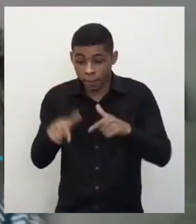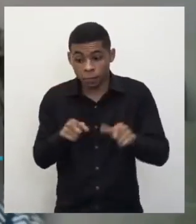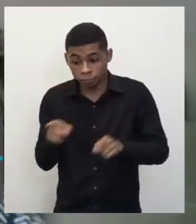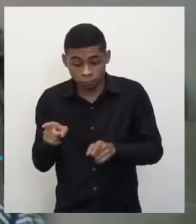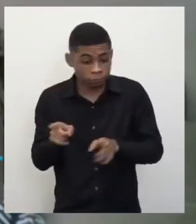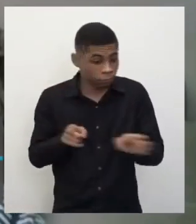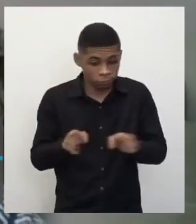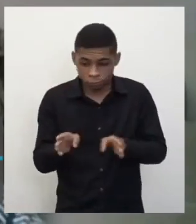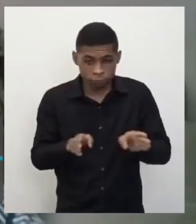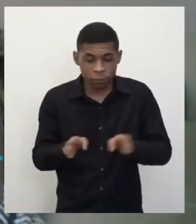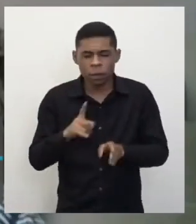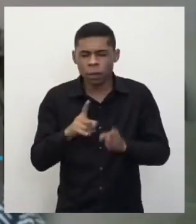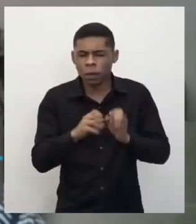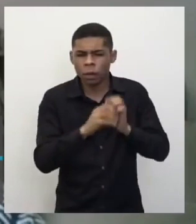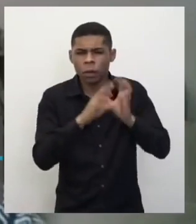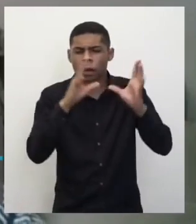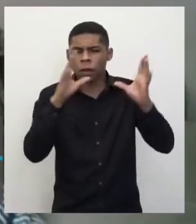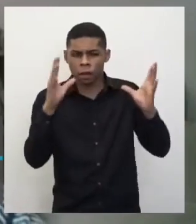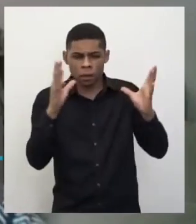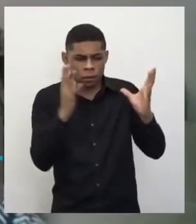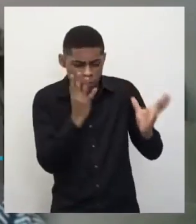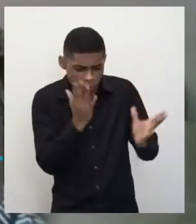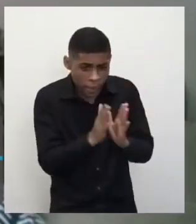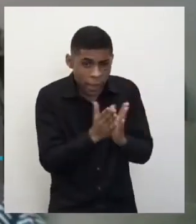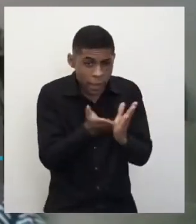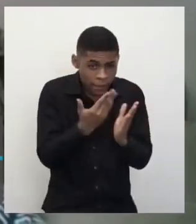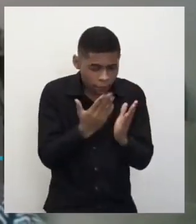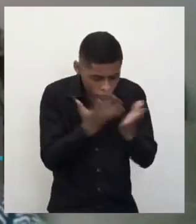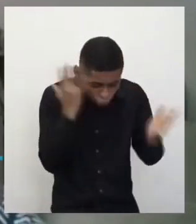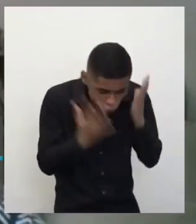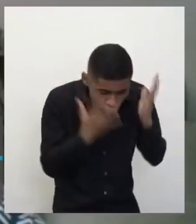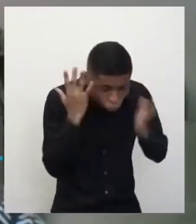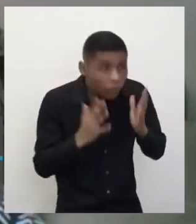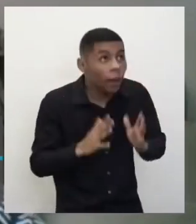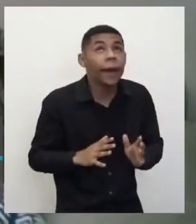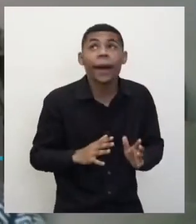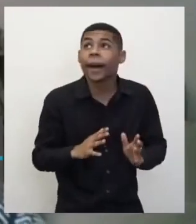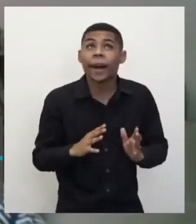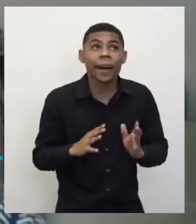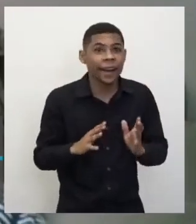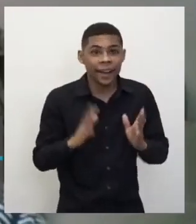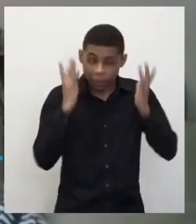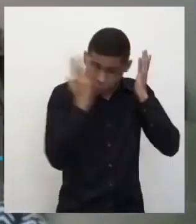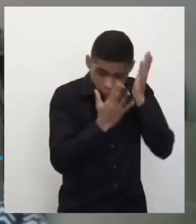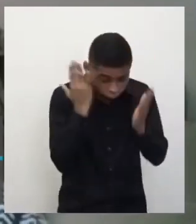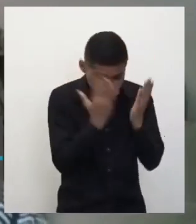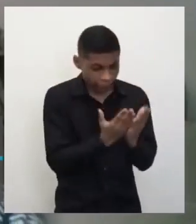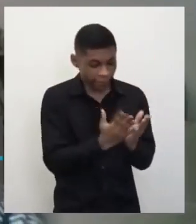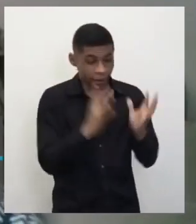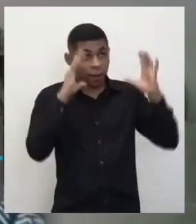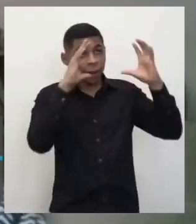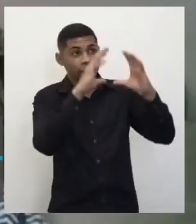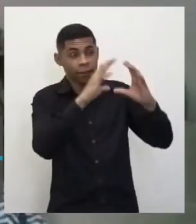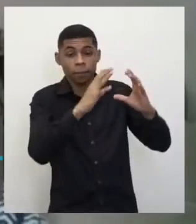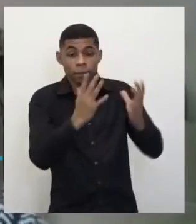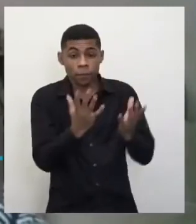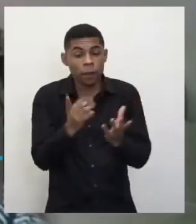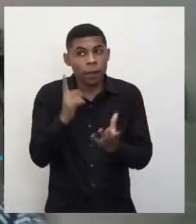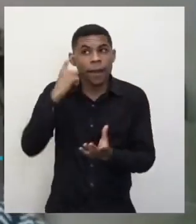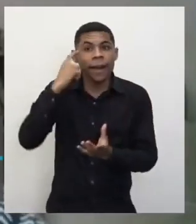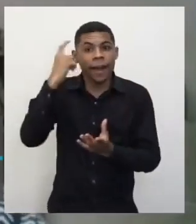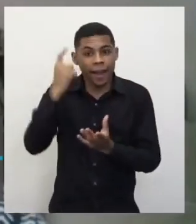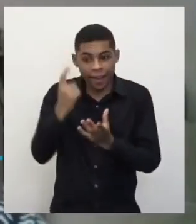ele imaginou a história de um garoto capaz de entrar nos livros e viver aventuras. Foi assim que a personagem